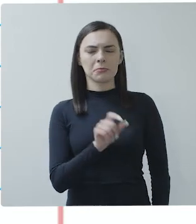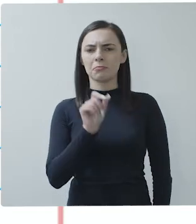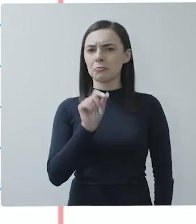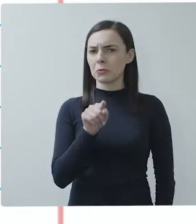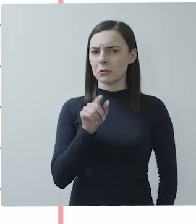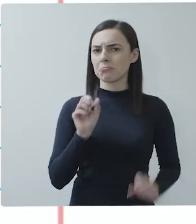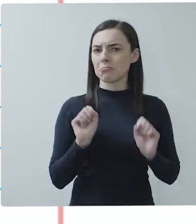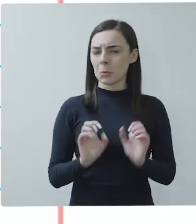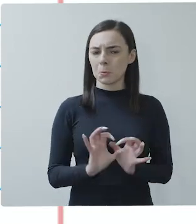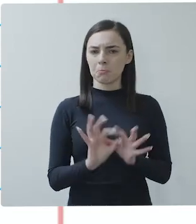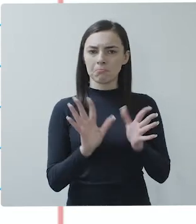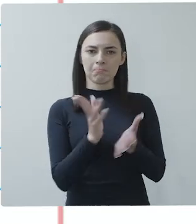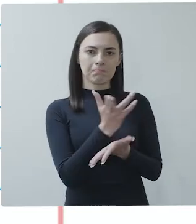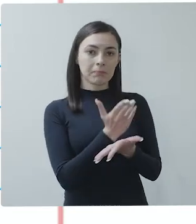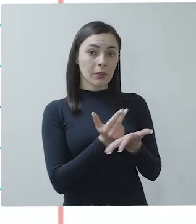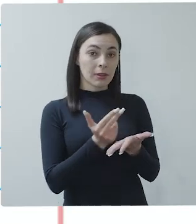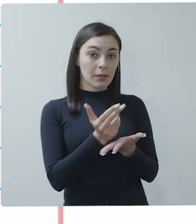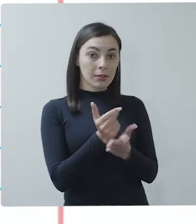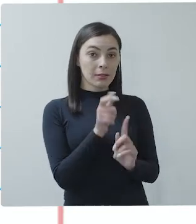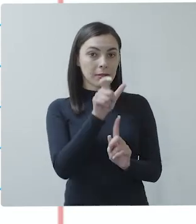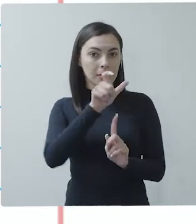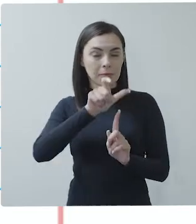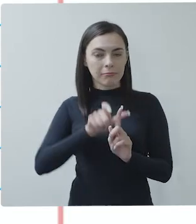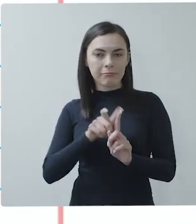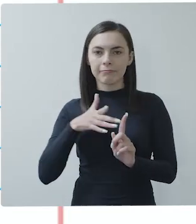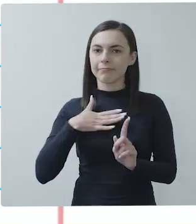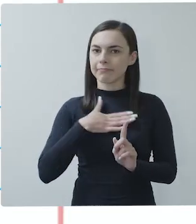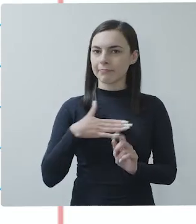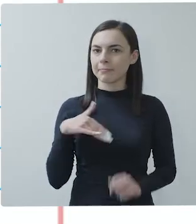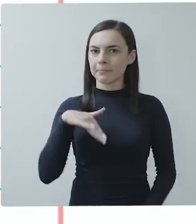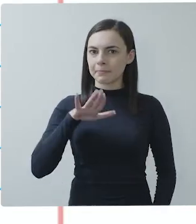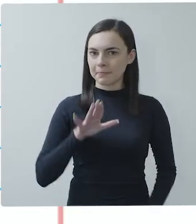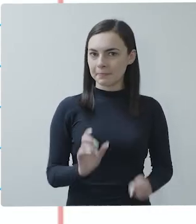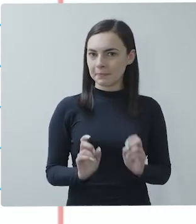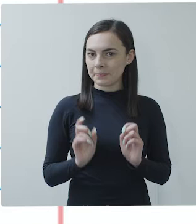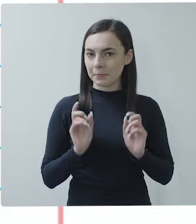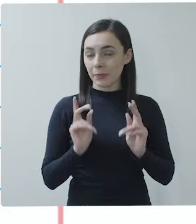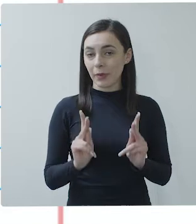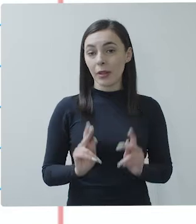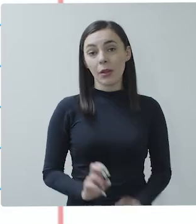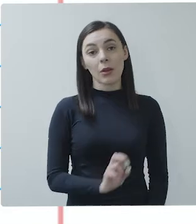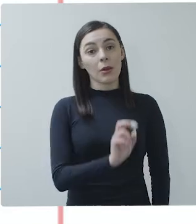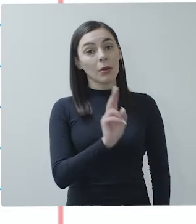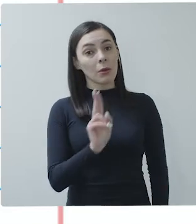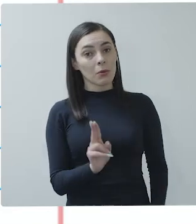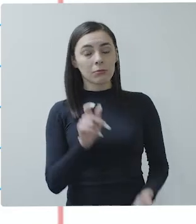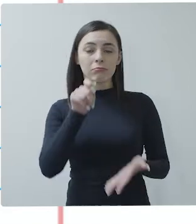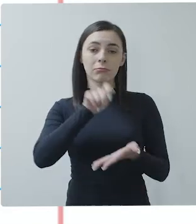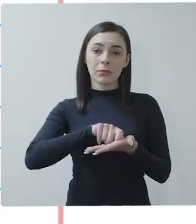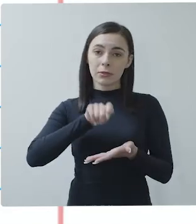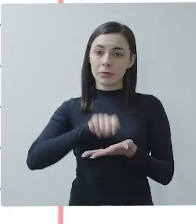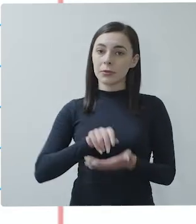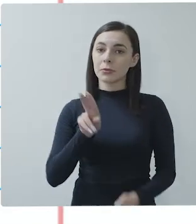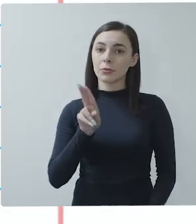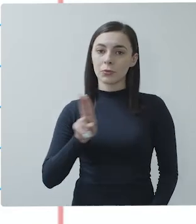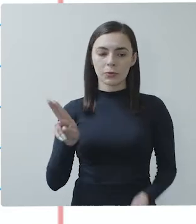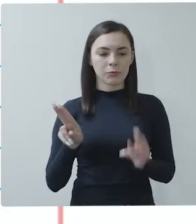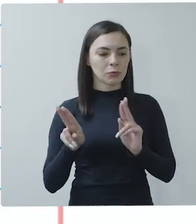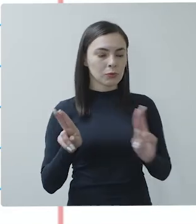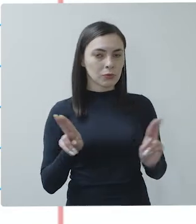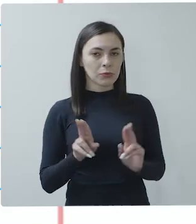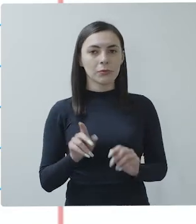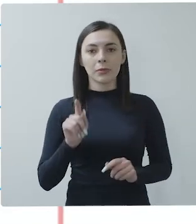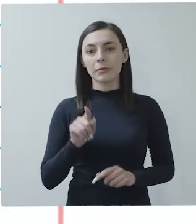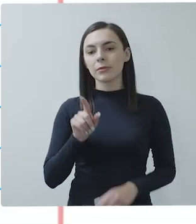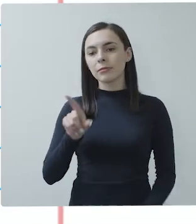podem fazer um desenho do Armandinho ou um desenho da Mafalda, tá bom? Ou podem escrever Armandinho e